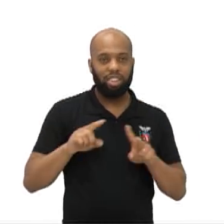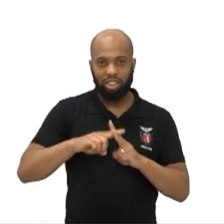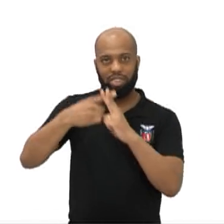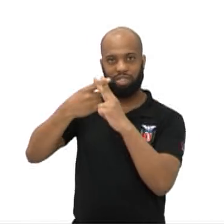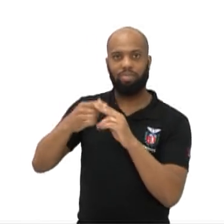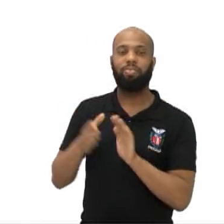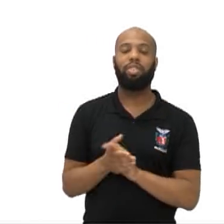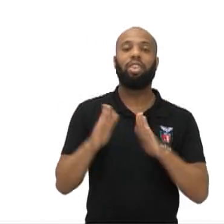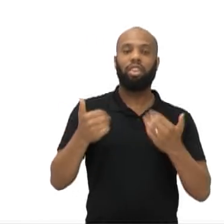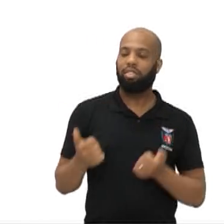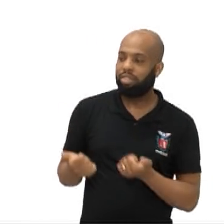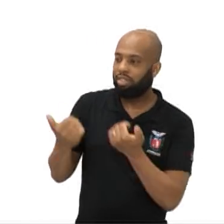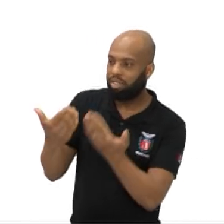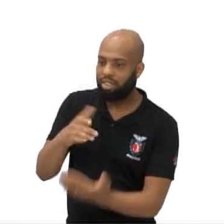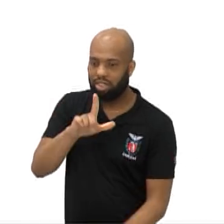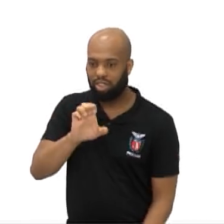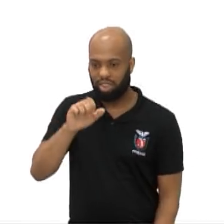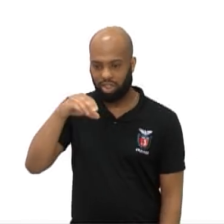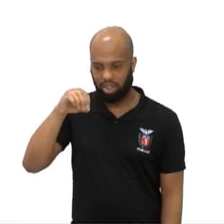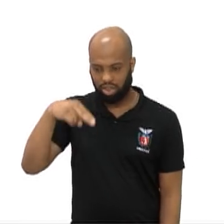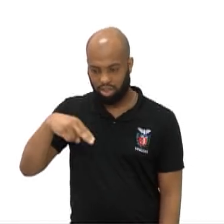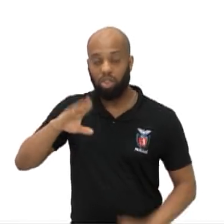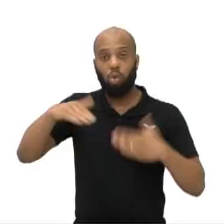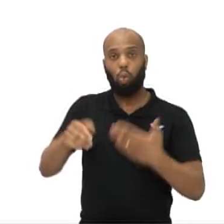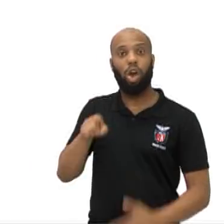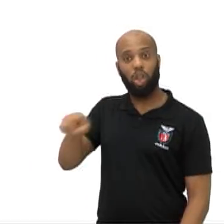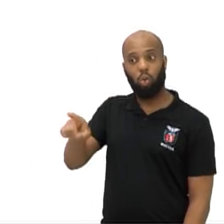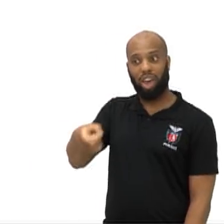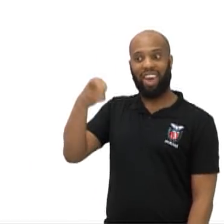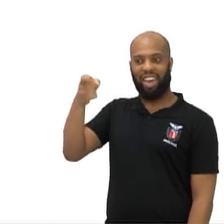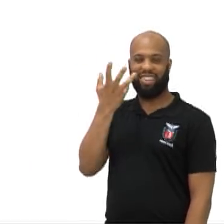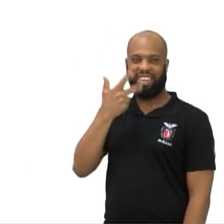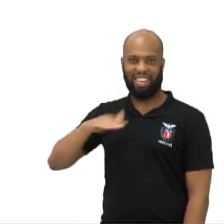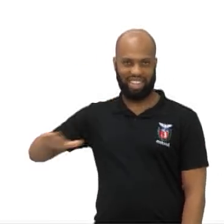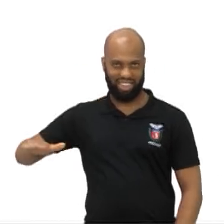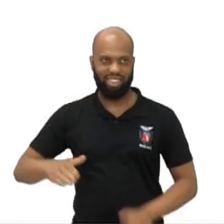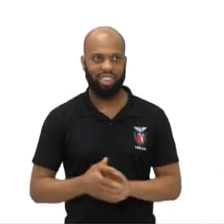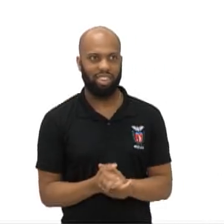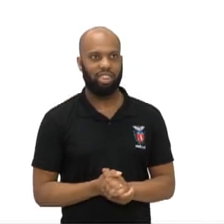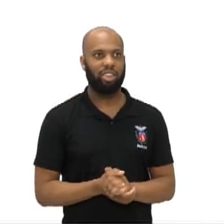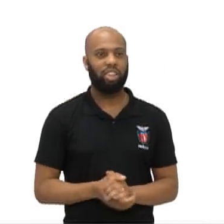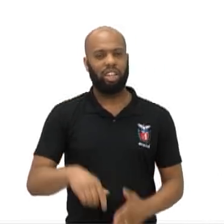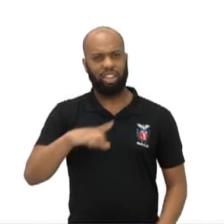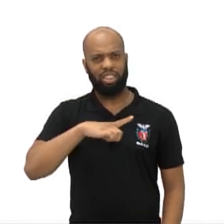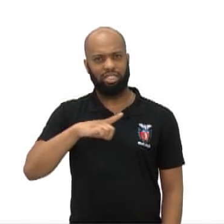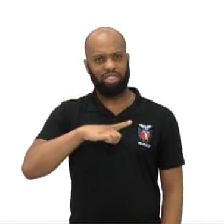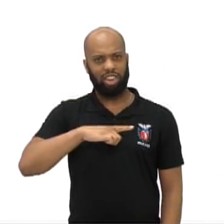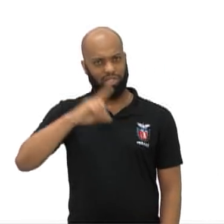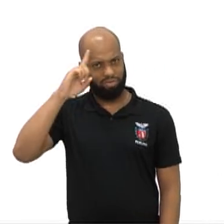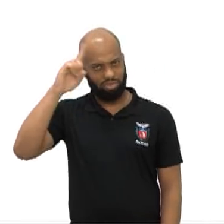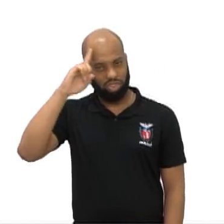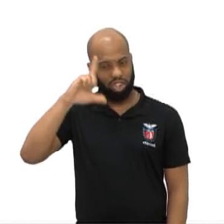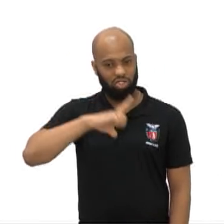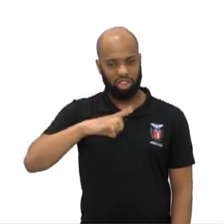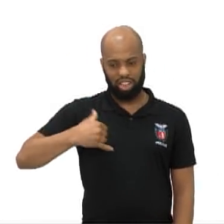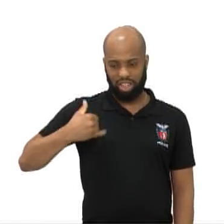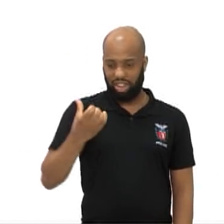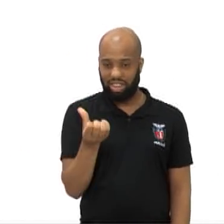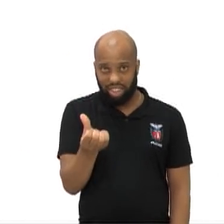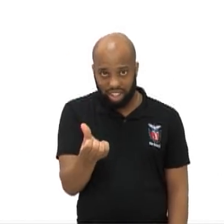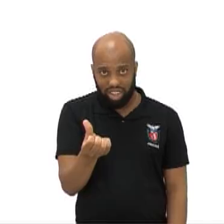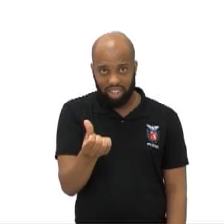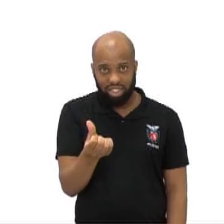corrigida fica: a Leon Worth, quando ele era criança. Certa vez, quando tinha 6